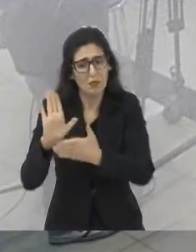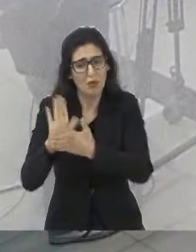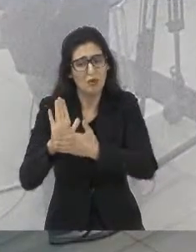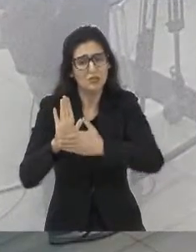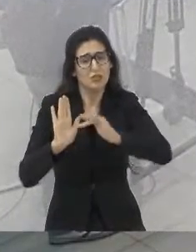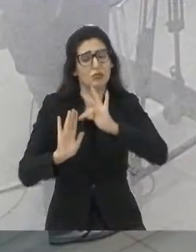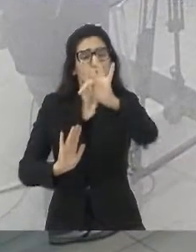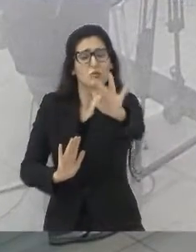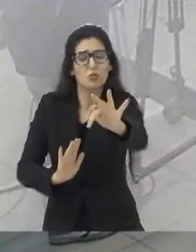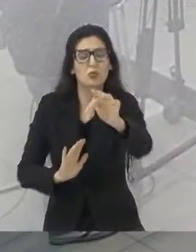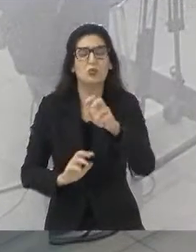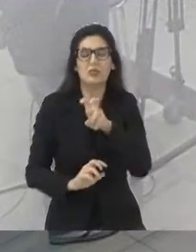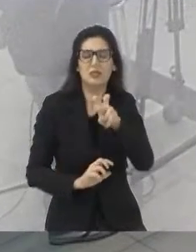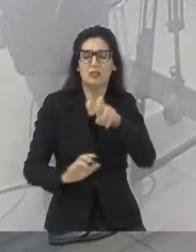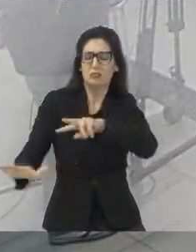sessões.